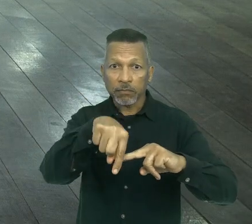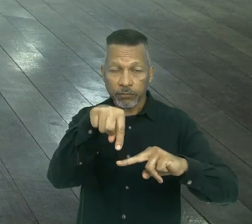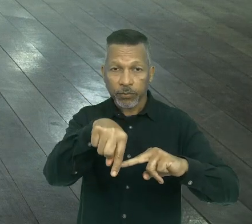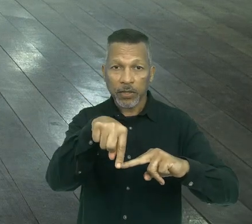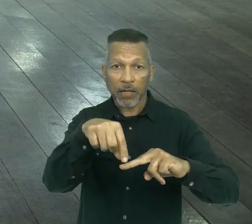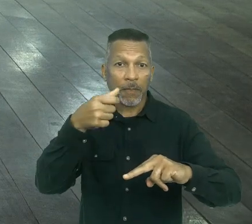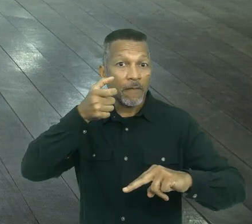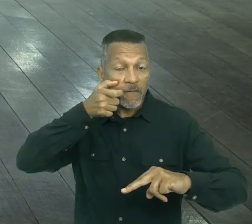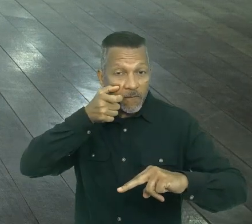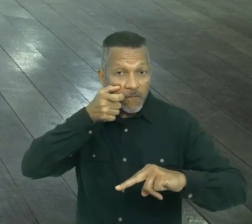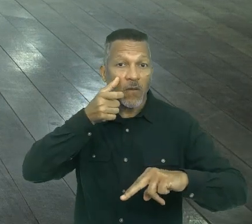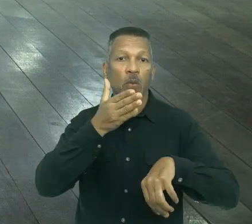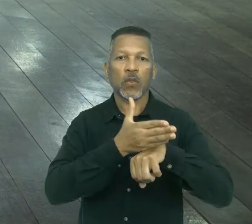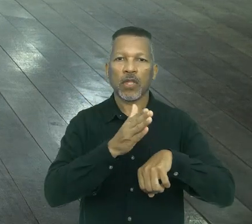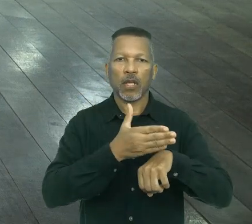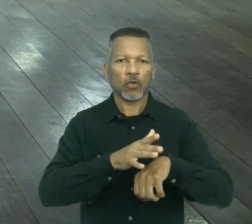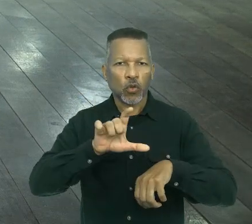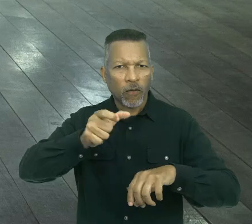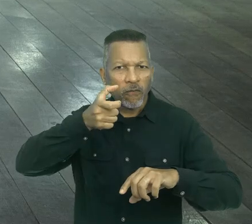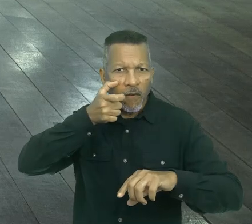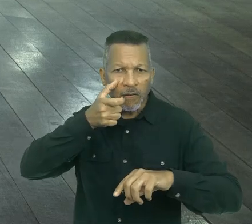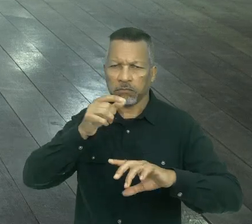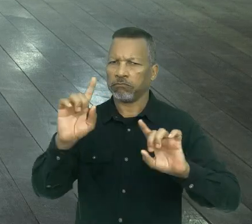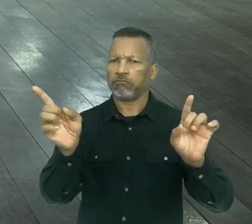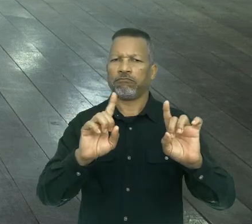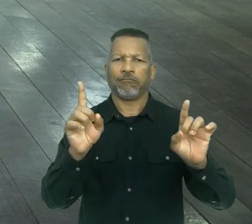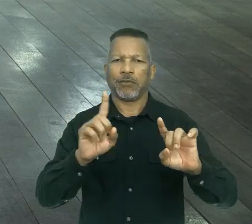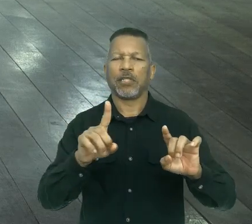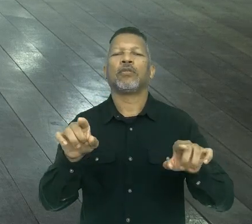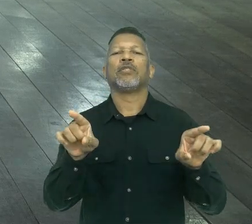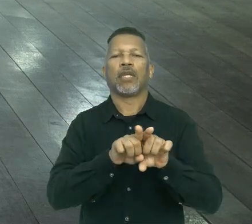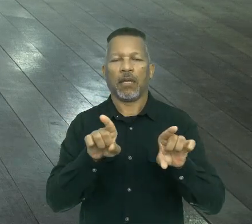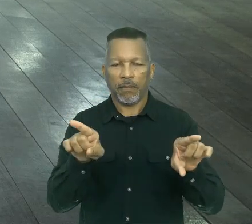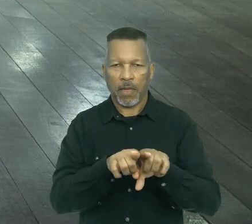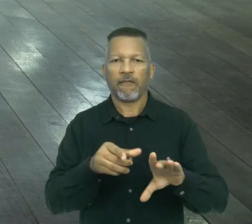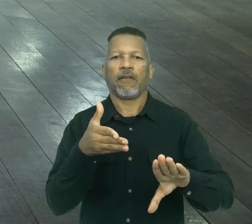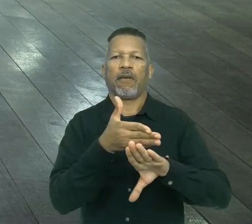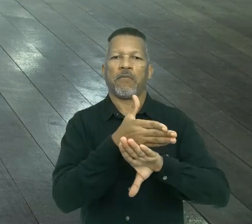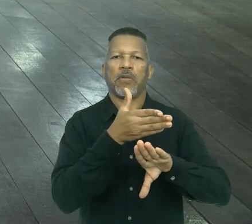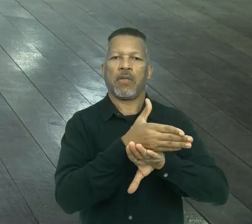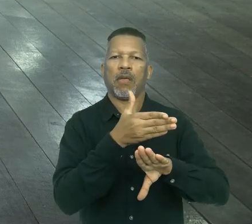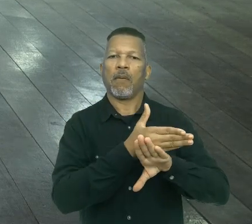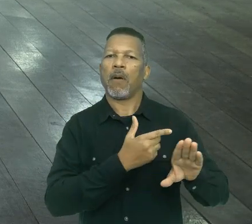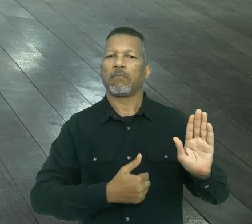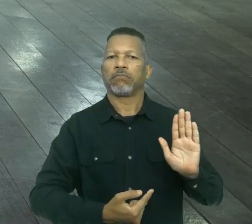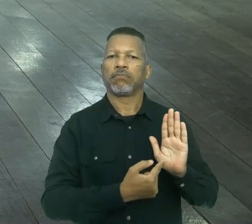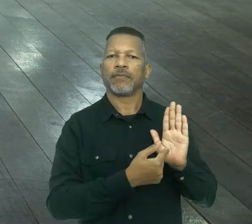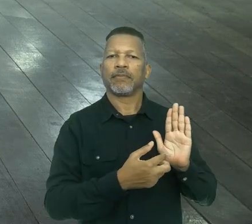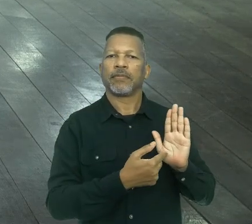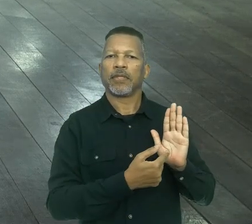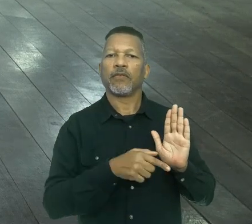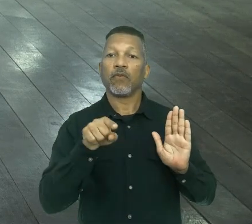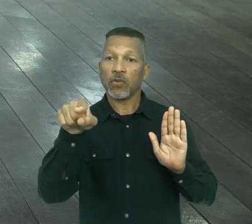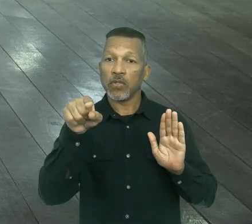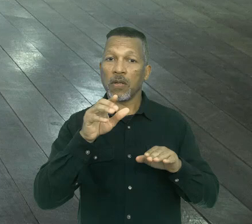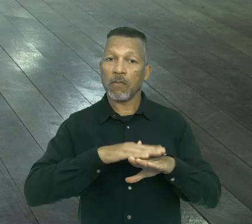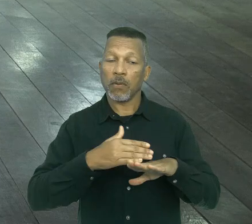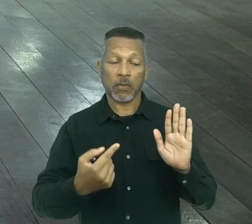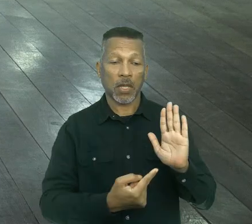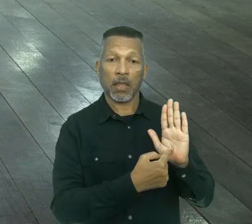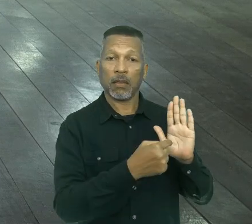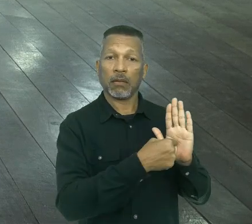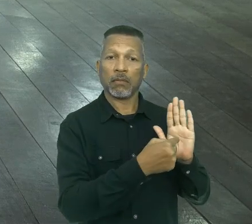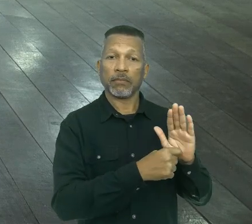para assistir o ensaio, não só assiste o ensaio, vai fazer algum papel, e você vai fazer aquele